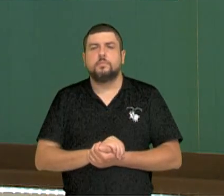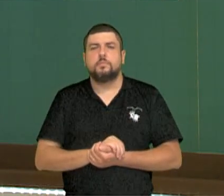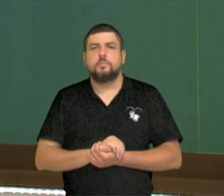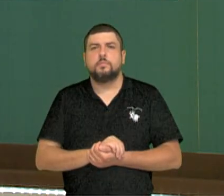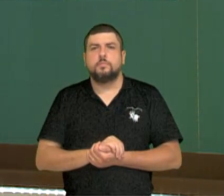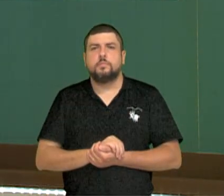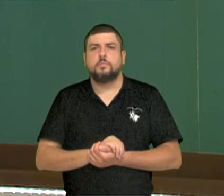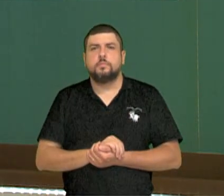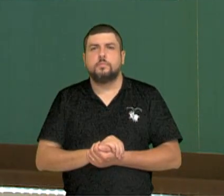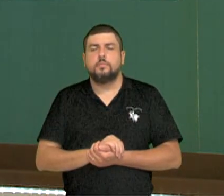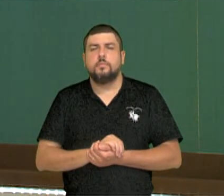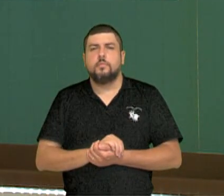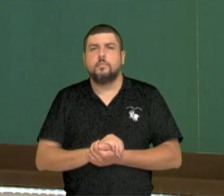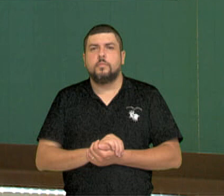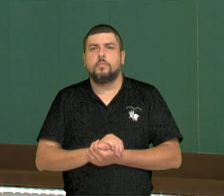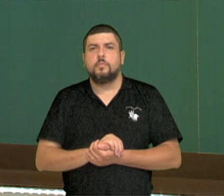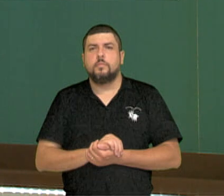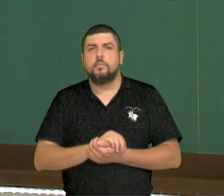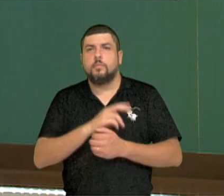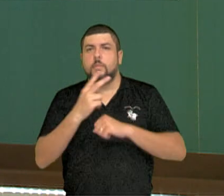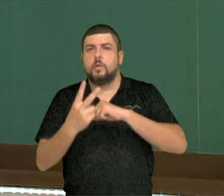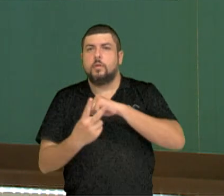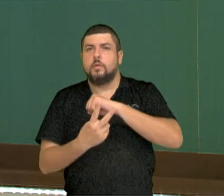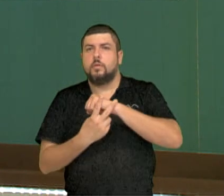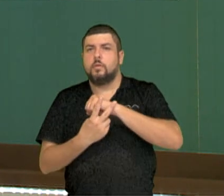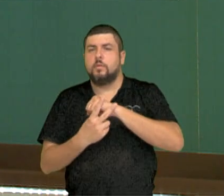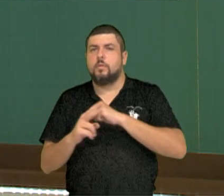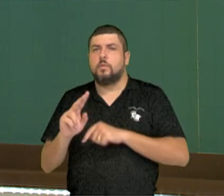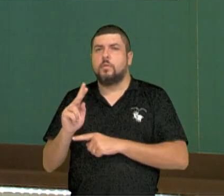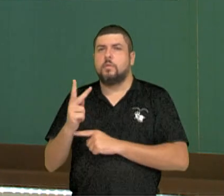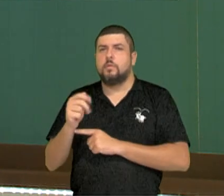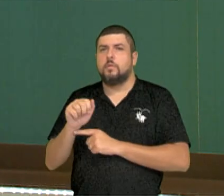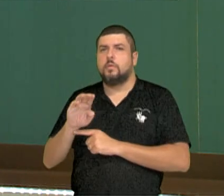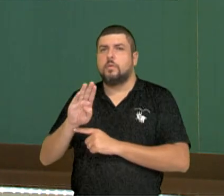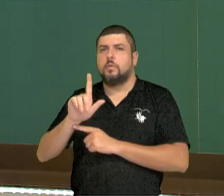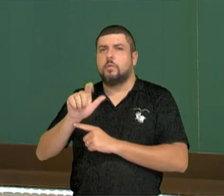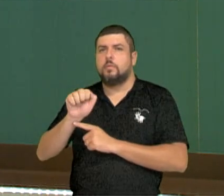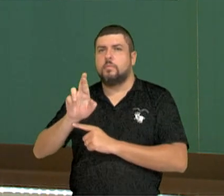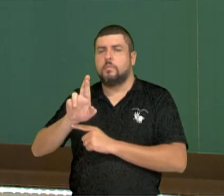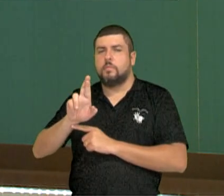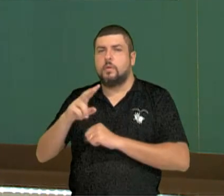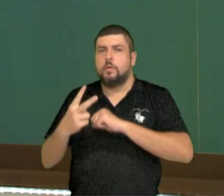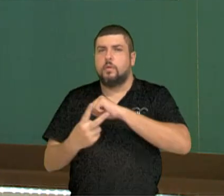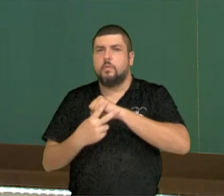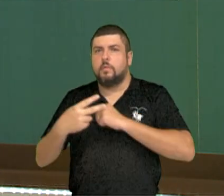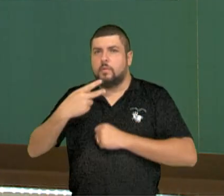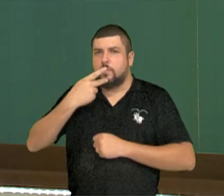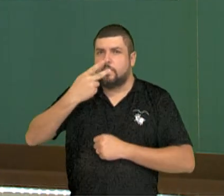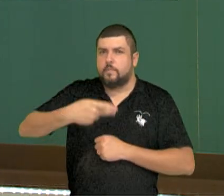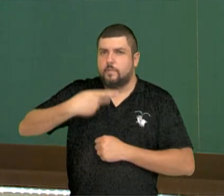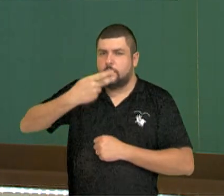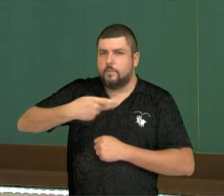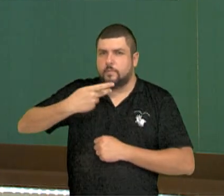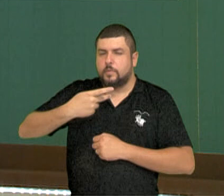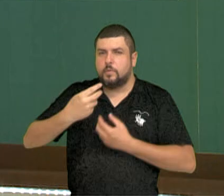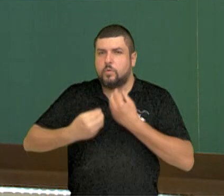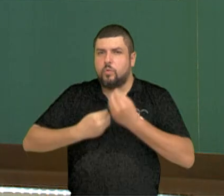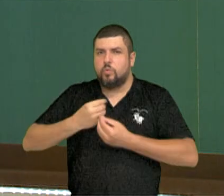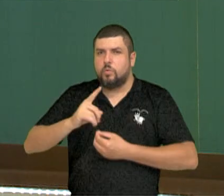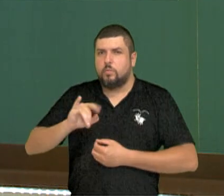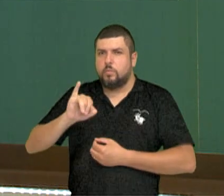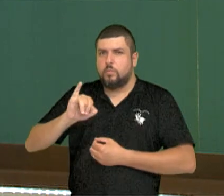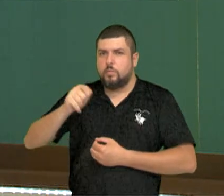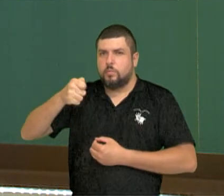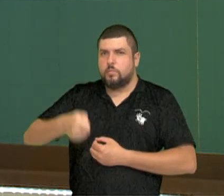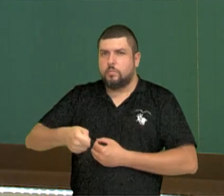Acá temos o verbo hablar. Vamos ver como se conjuga o verbo falar, hablar no imperativo negativo.